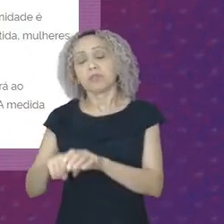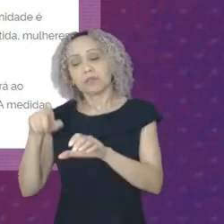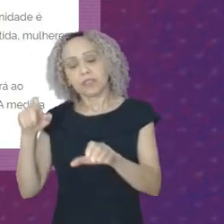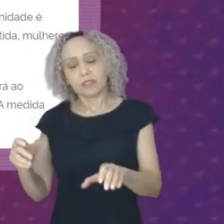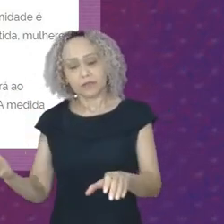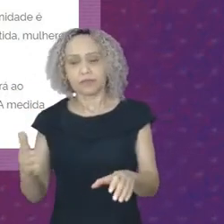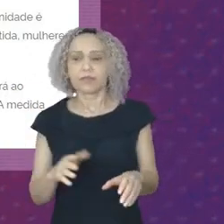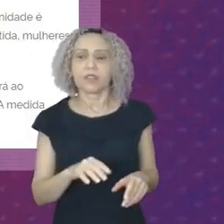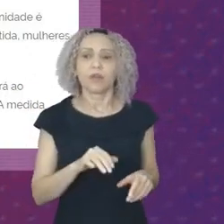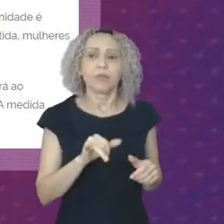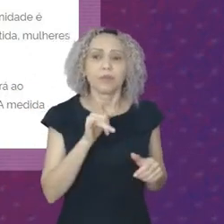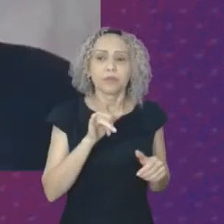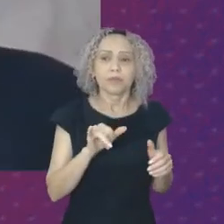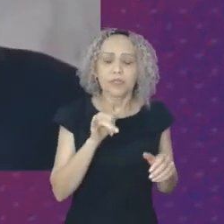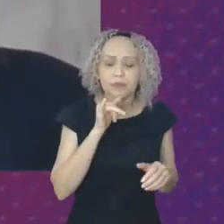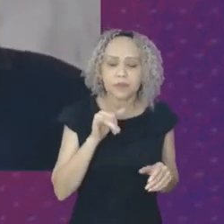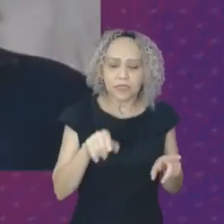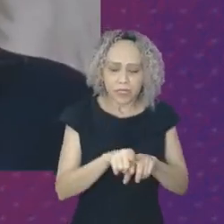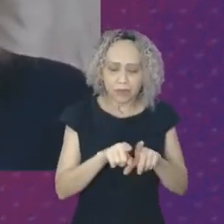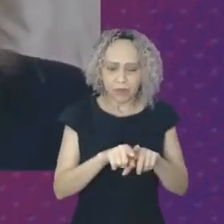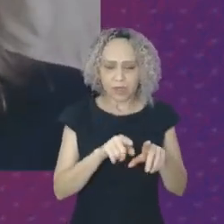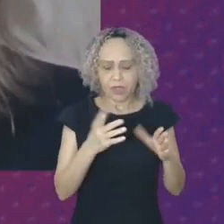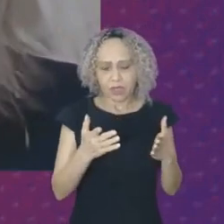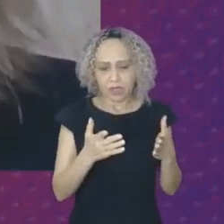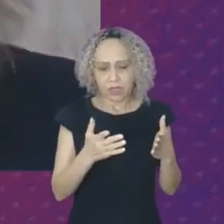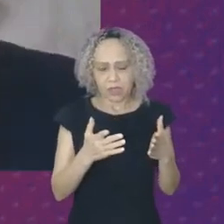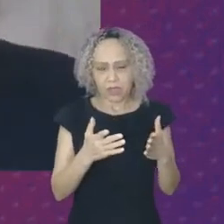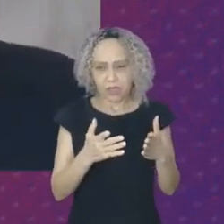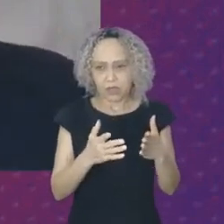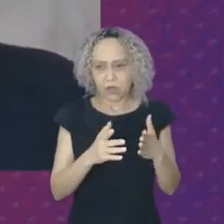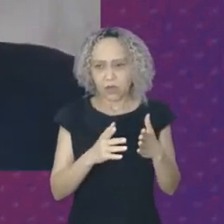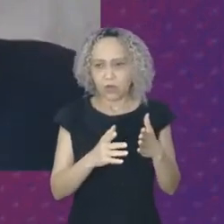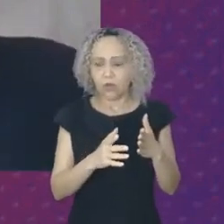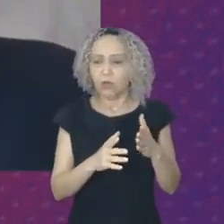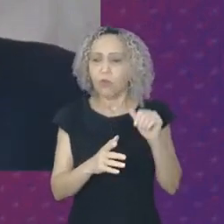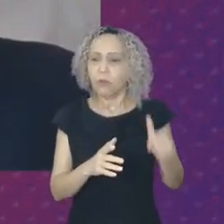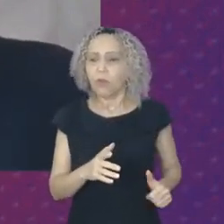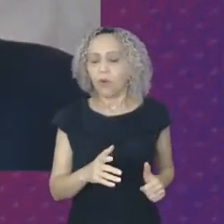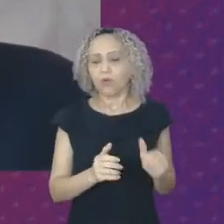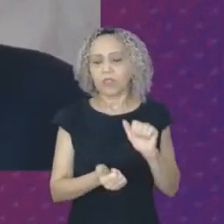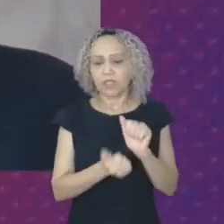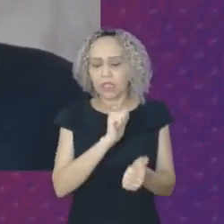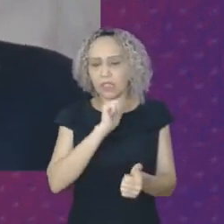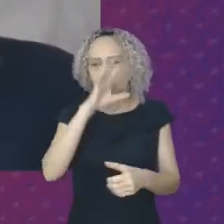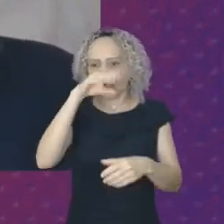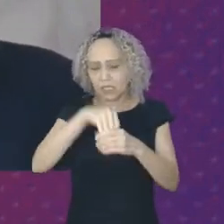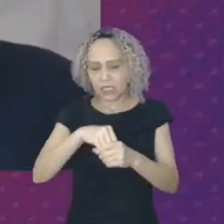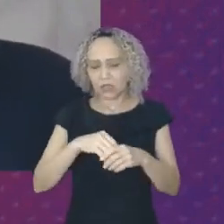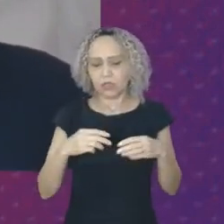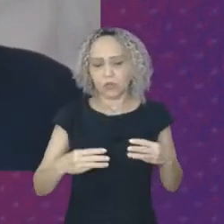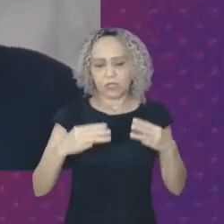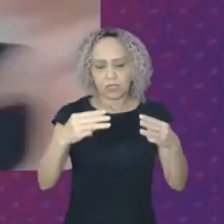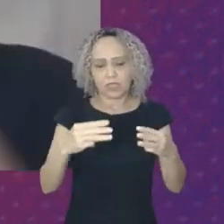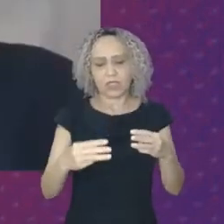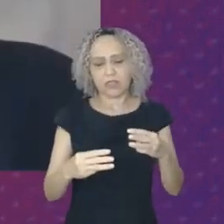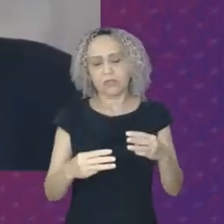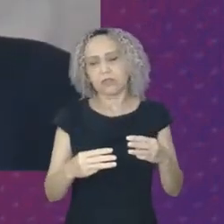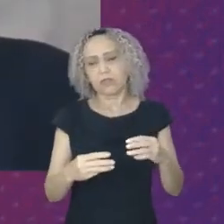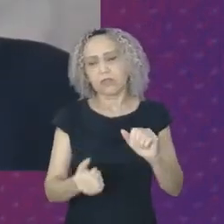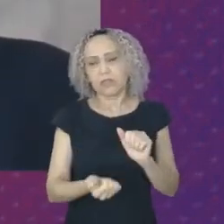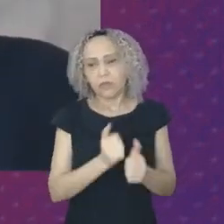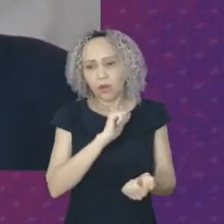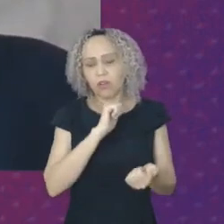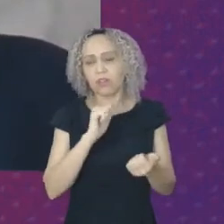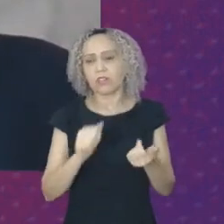Ministério dos Esportes, como ele criou o Pronatec Mulher dentro do Ministério da Educação para garantir